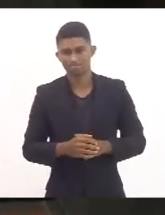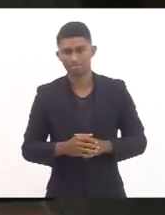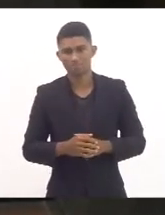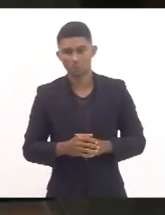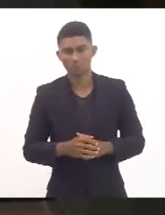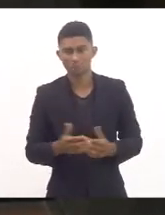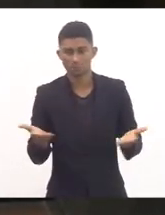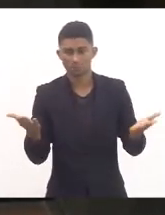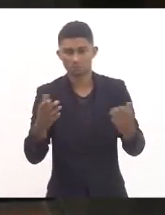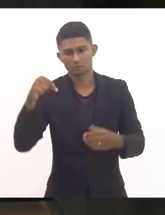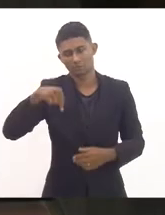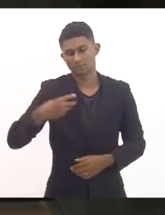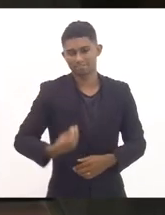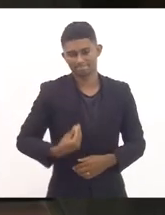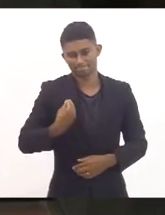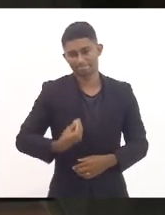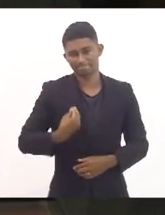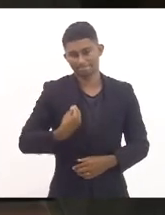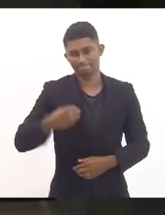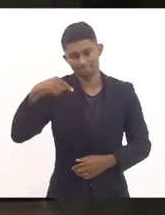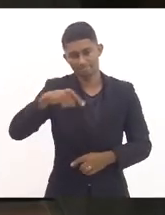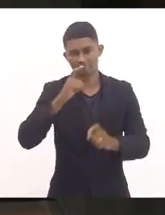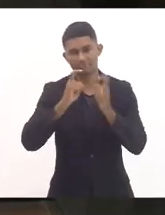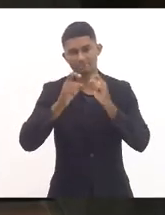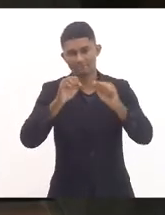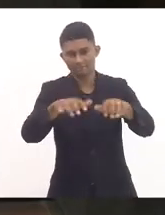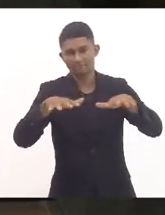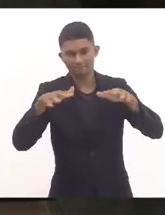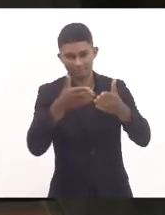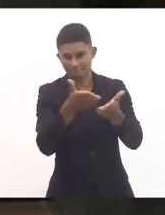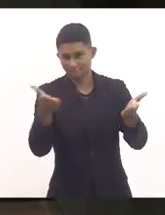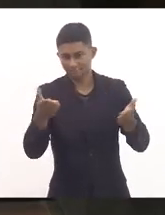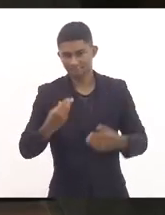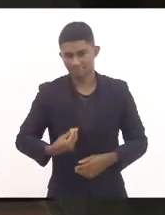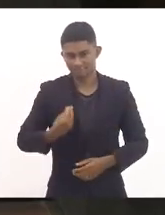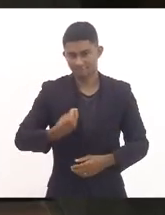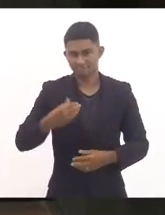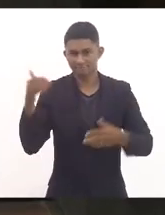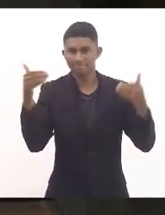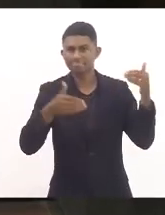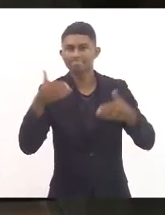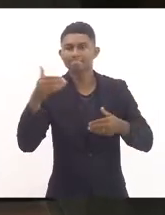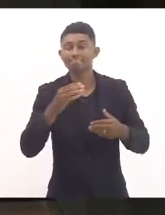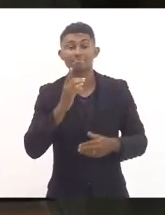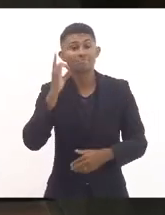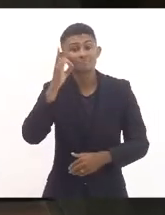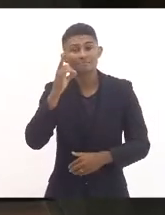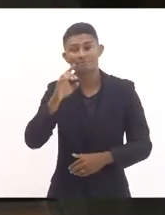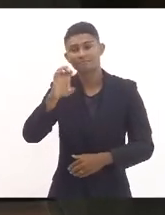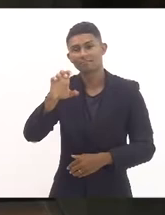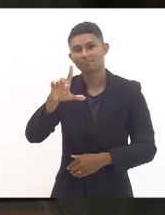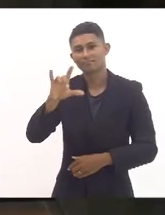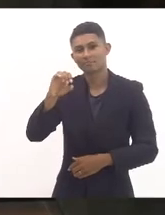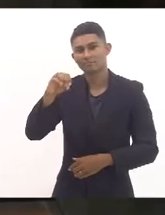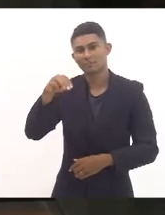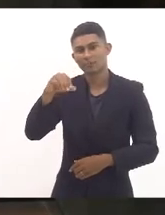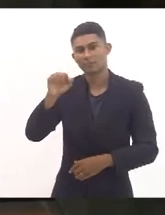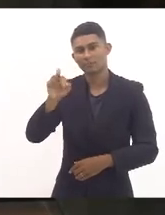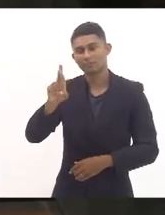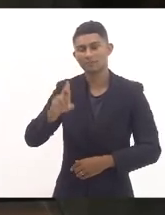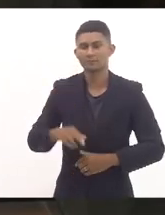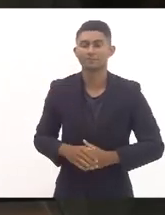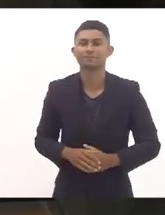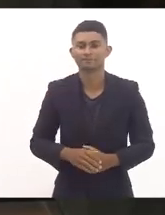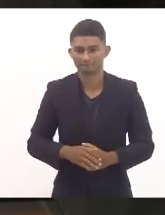presentes a essa sessão legislativa, deputado Eliomar Coelho, me lembrei